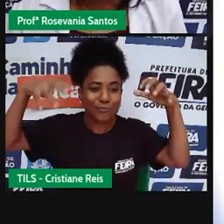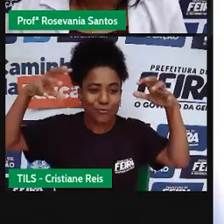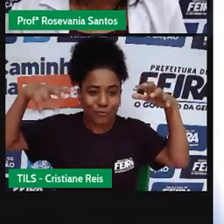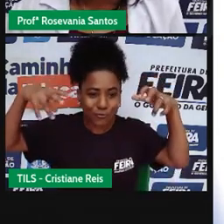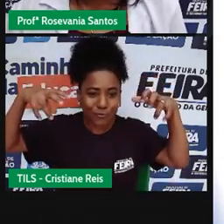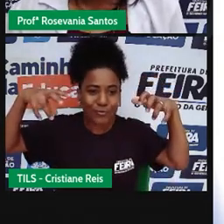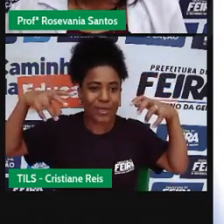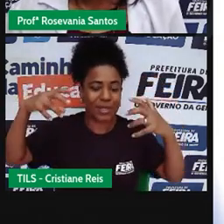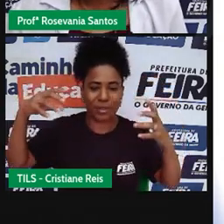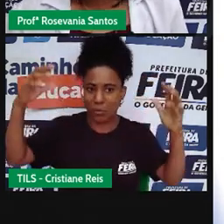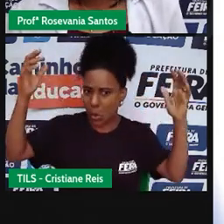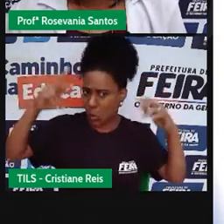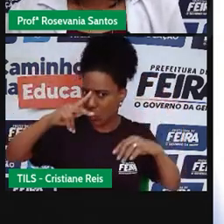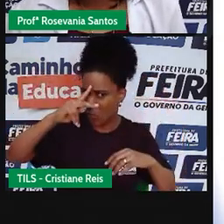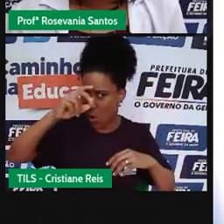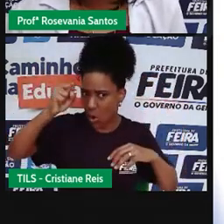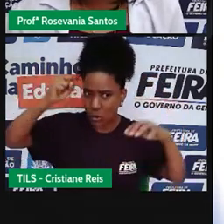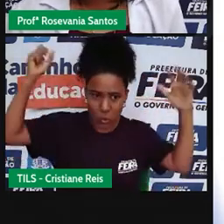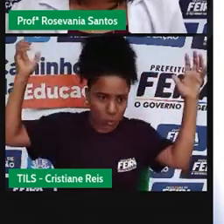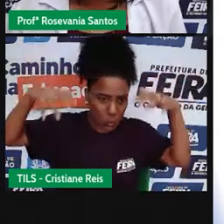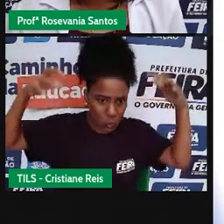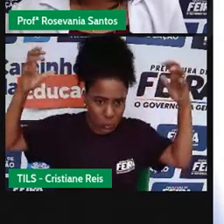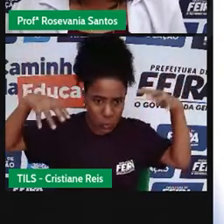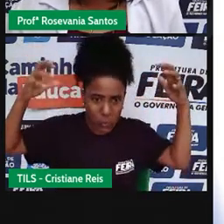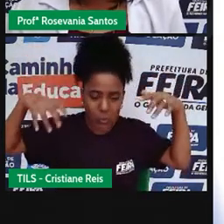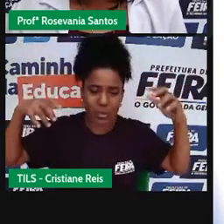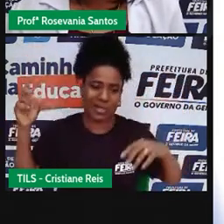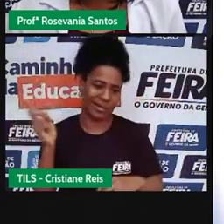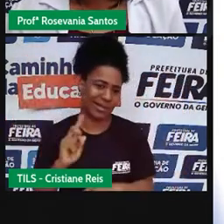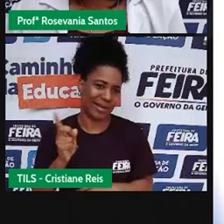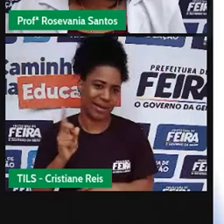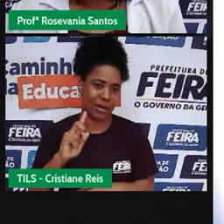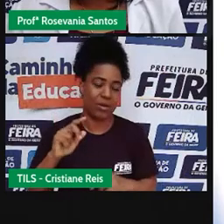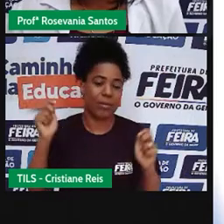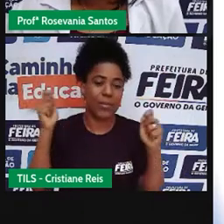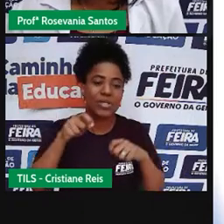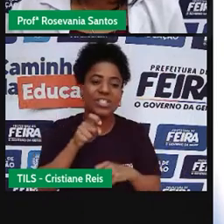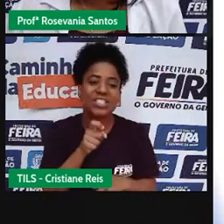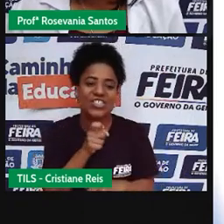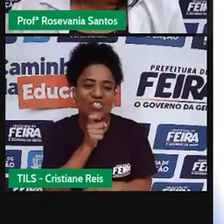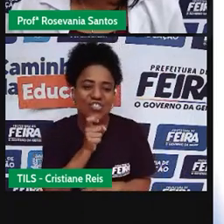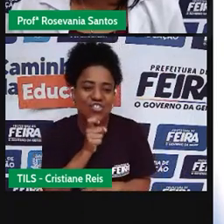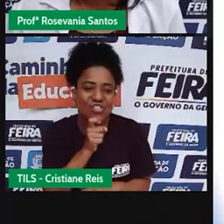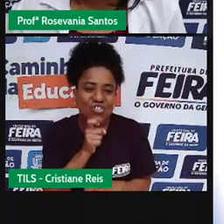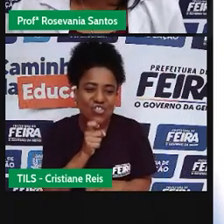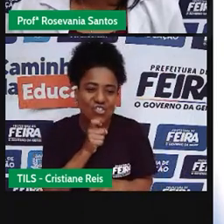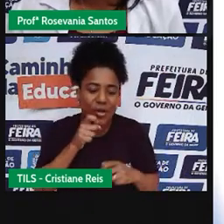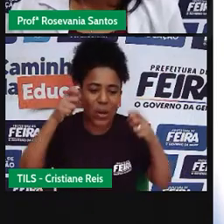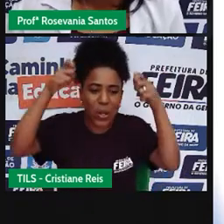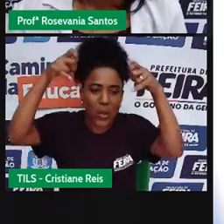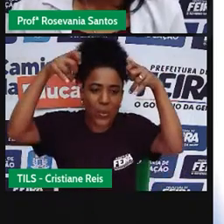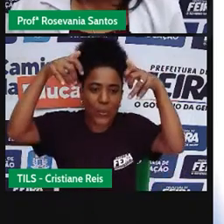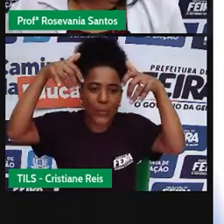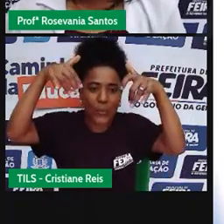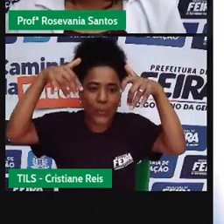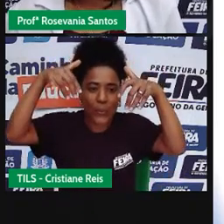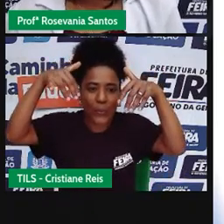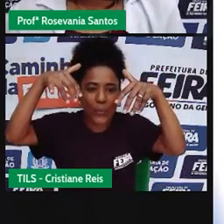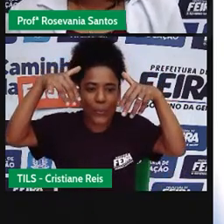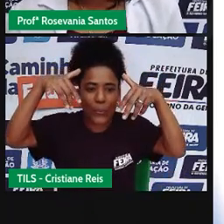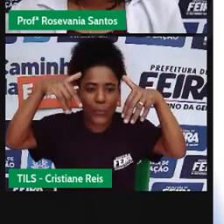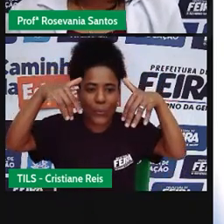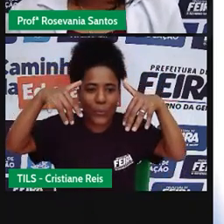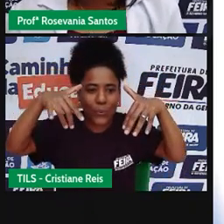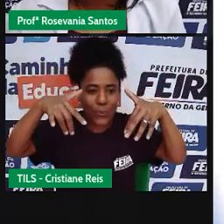são intensas. A gente vai ter geadas, vai ter outros fenômenos naturais que vão ocorrer aqui nessa região, que a